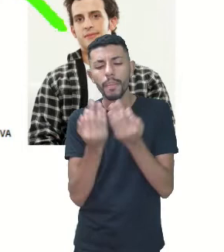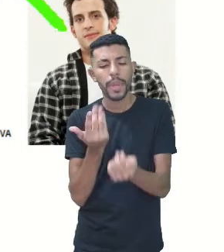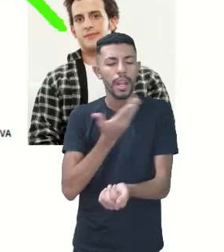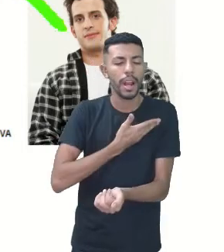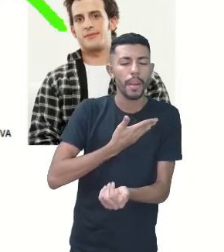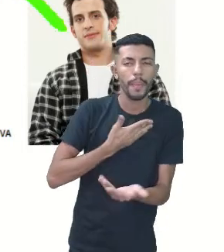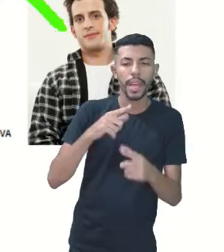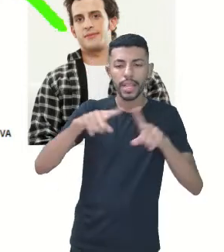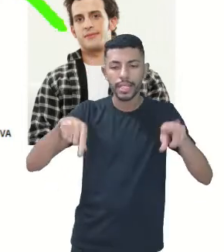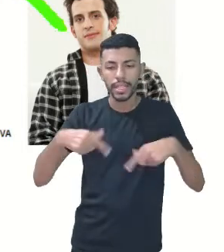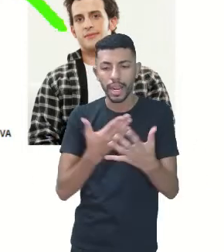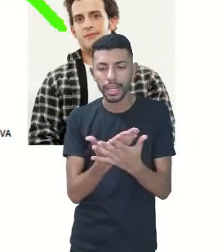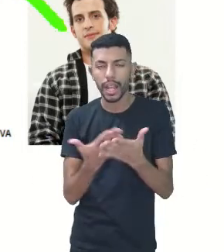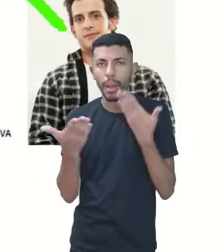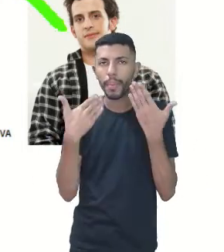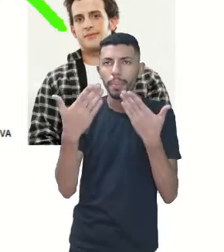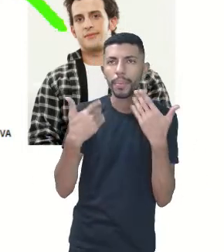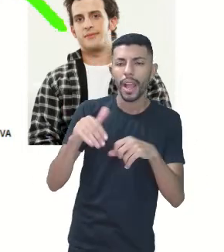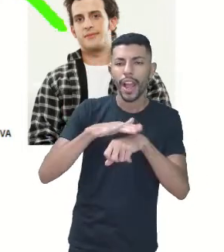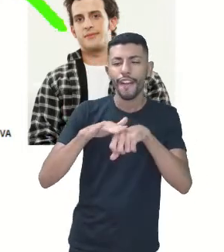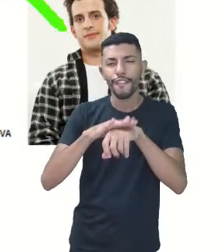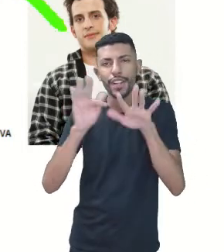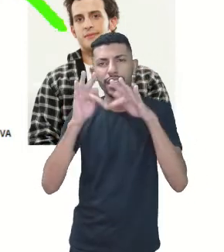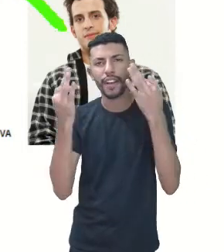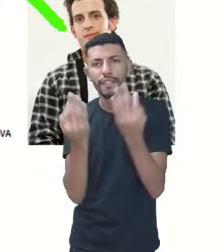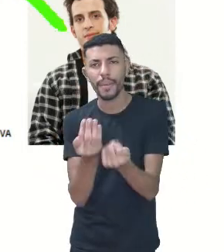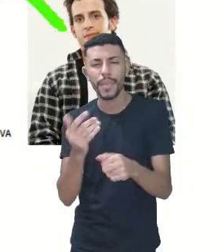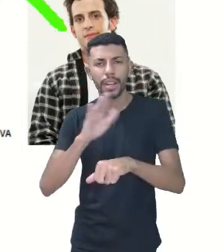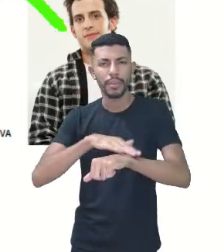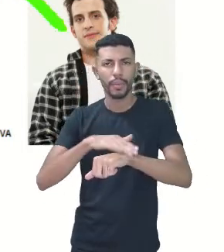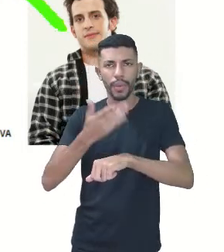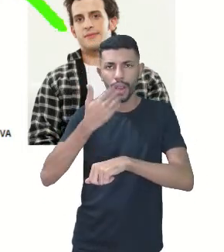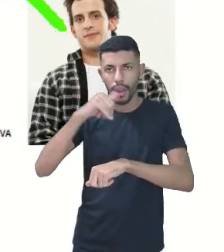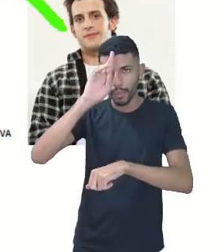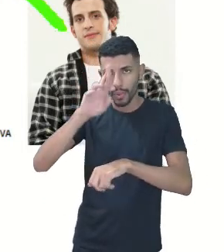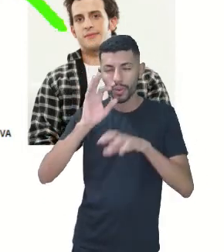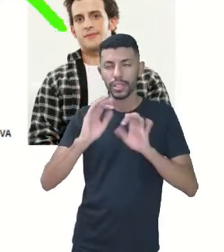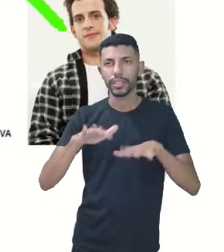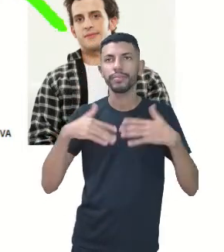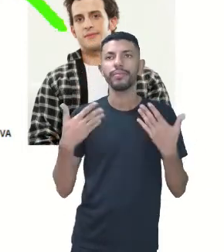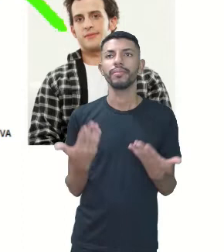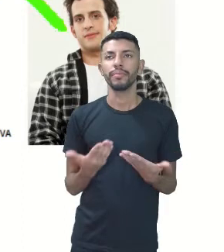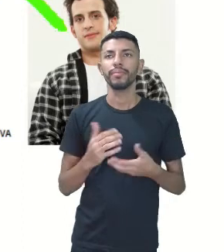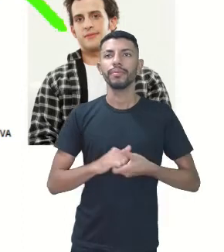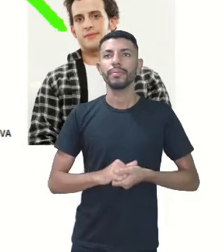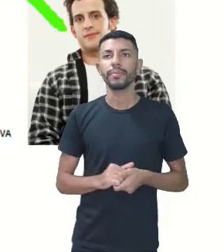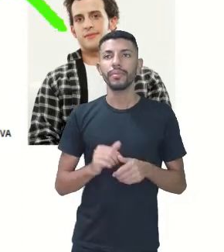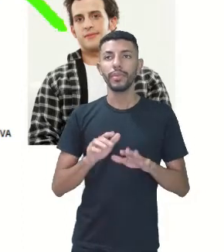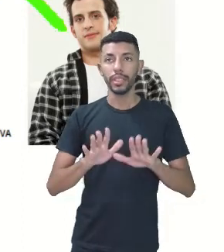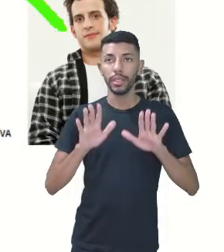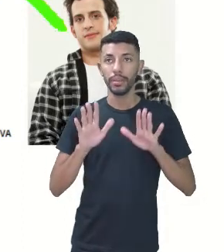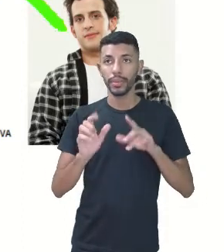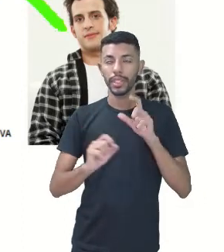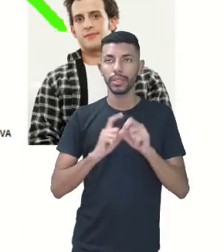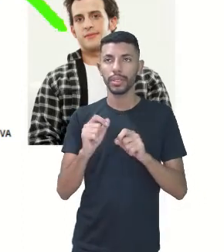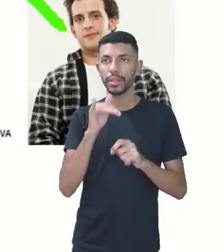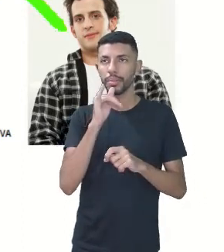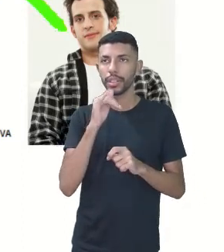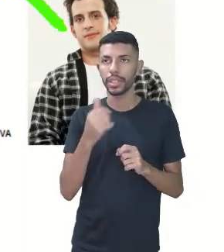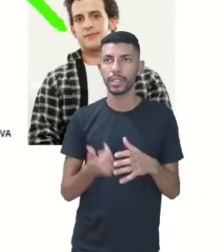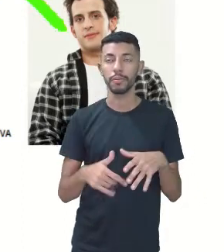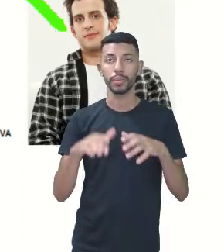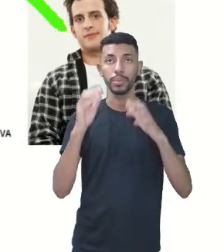aula, aquele bate-papo em sala de aula, aquela conversa com a família na hora do almoço, tá? Já com